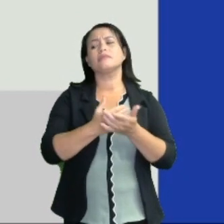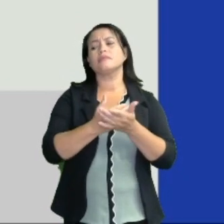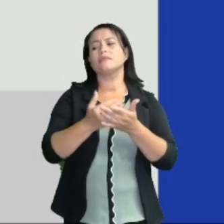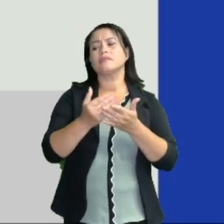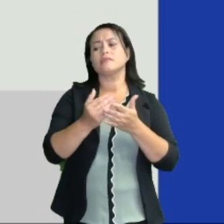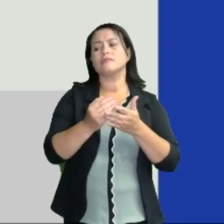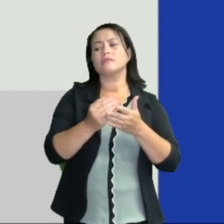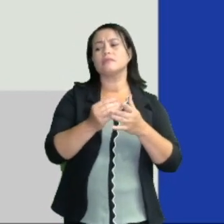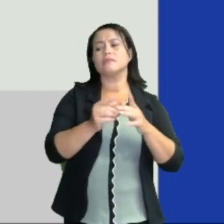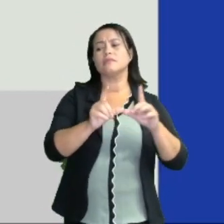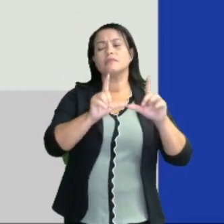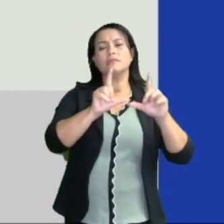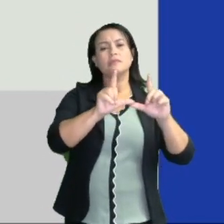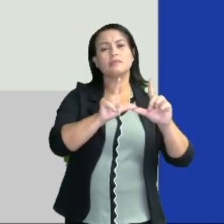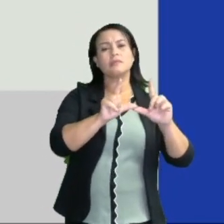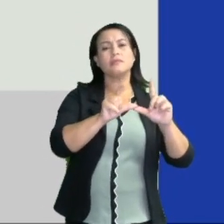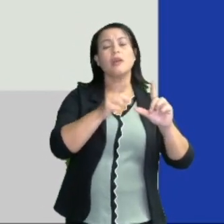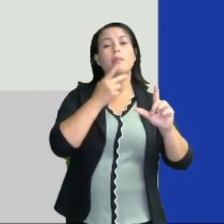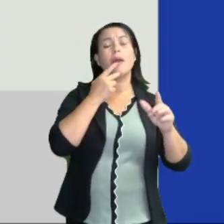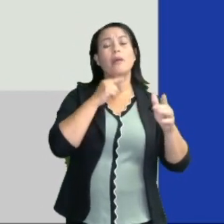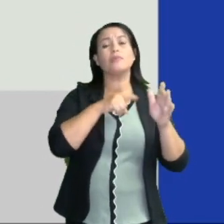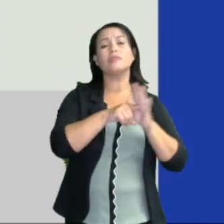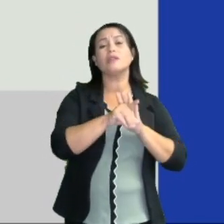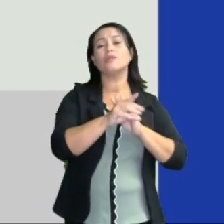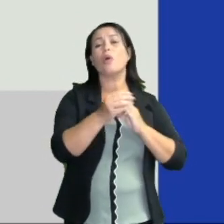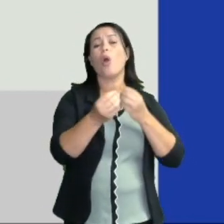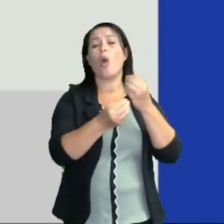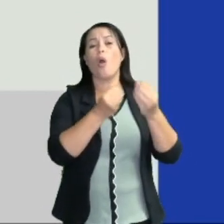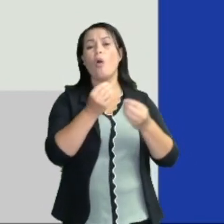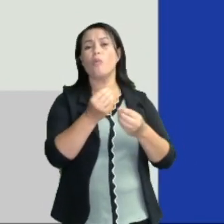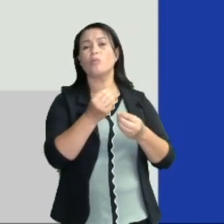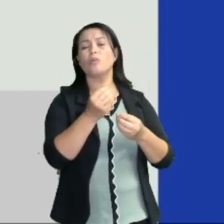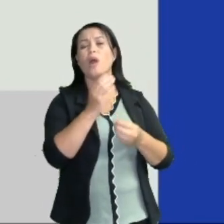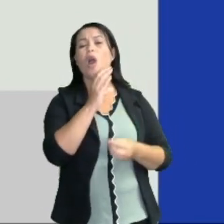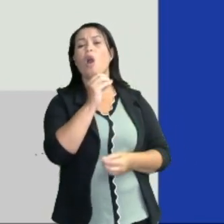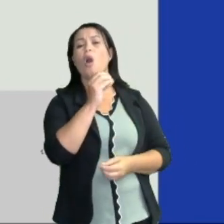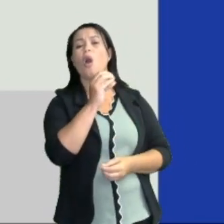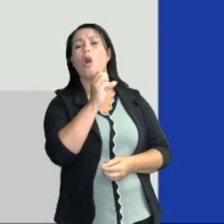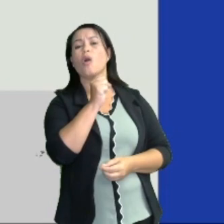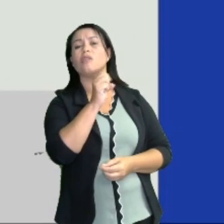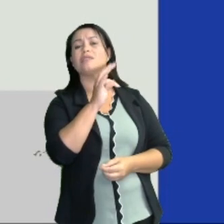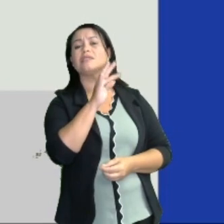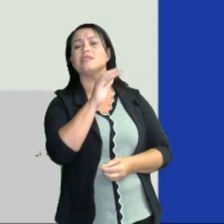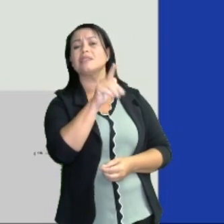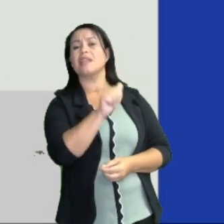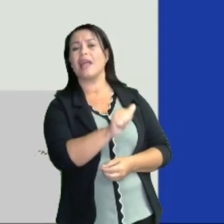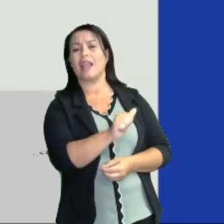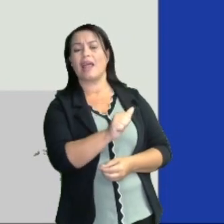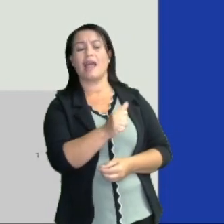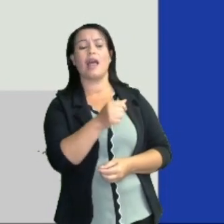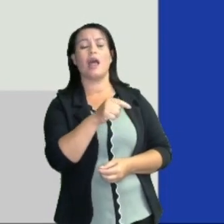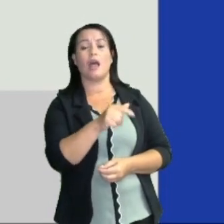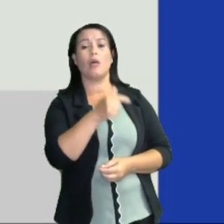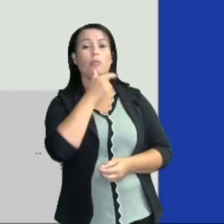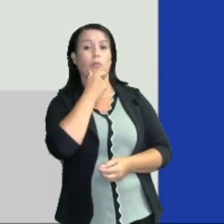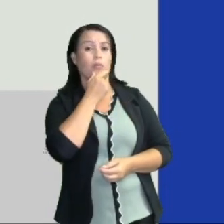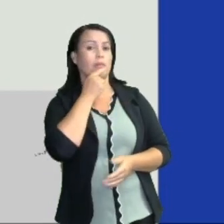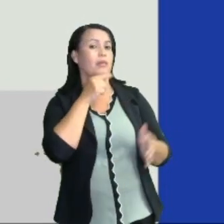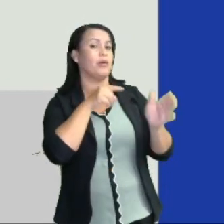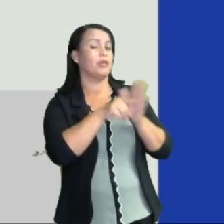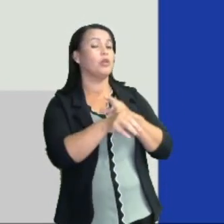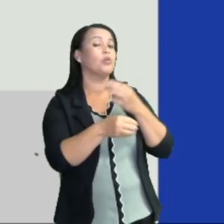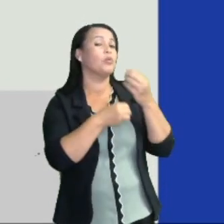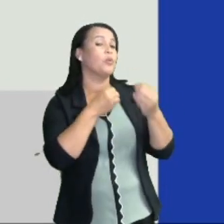tirinha, como está a costela? Tá? O John aqui está querendo saber como é que está